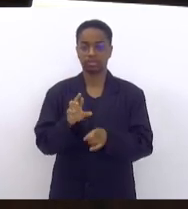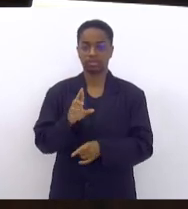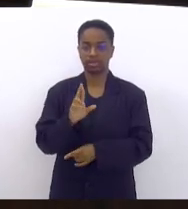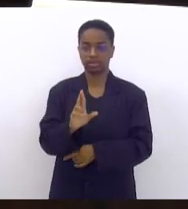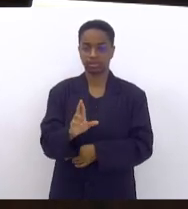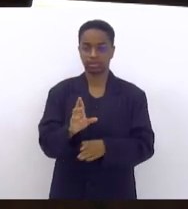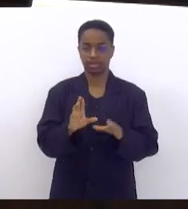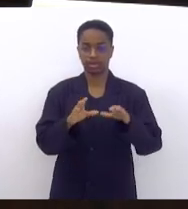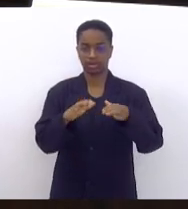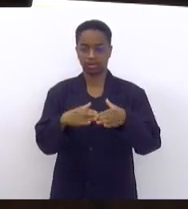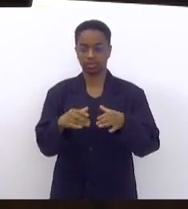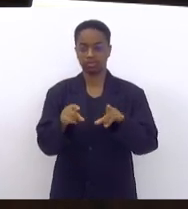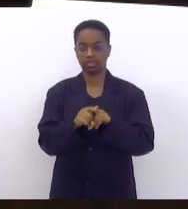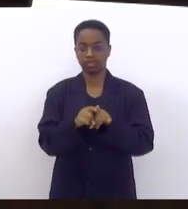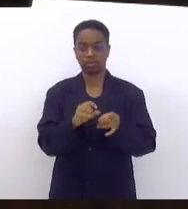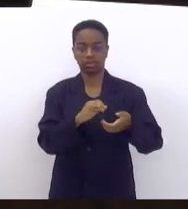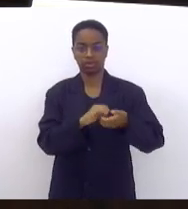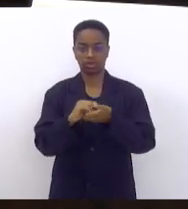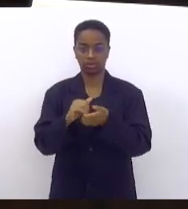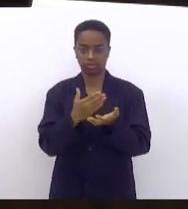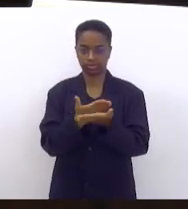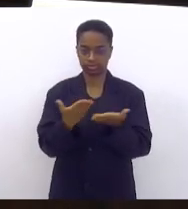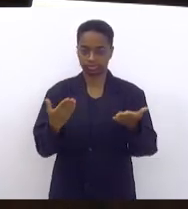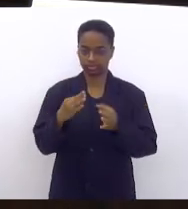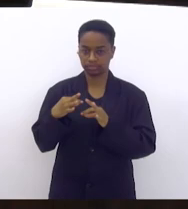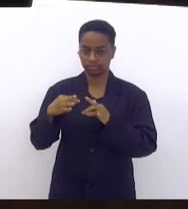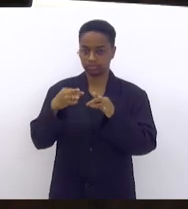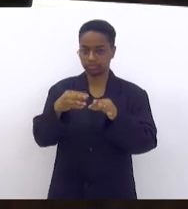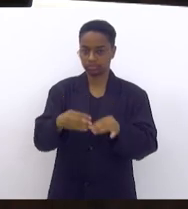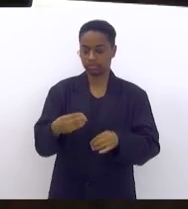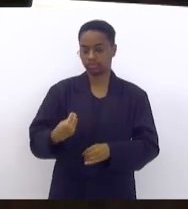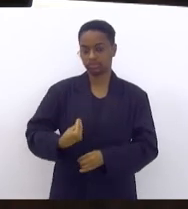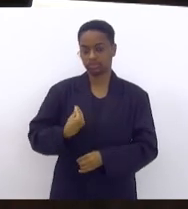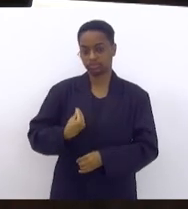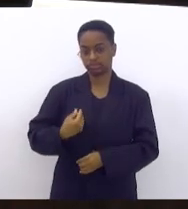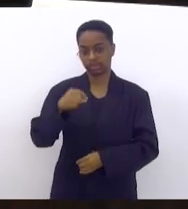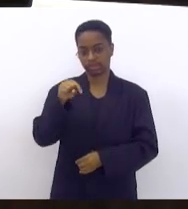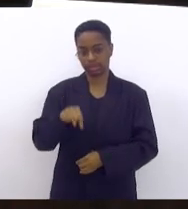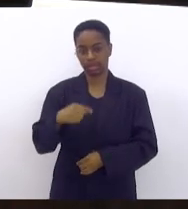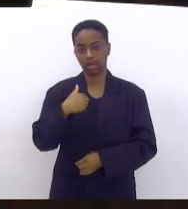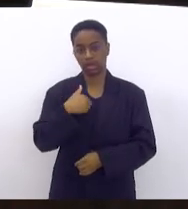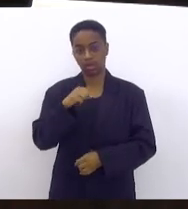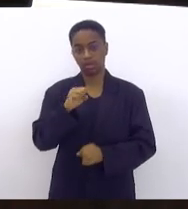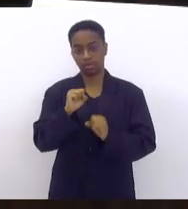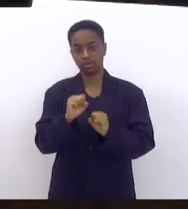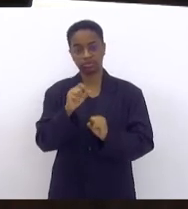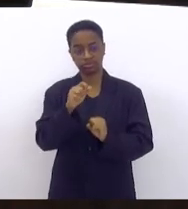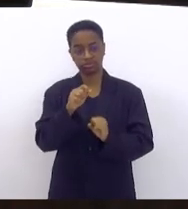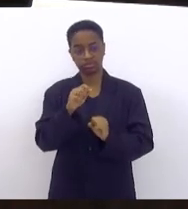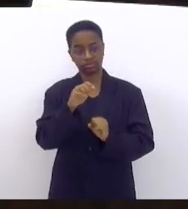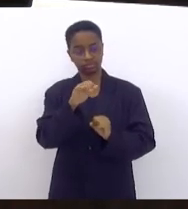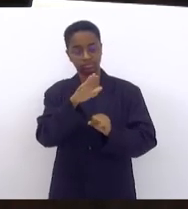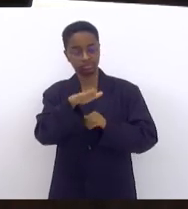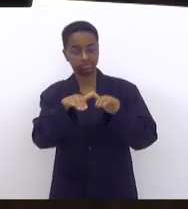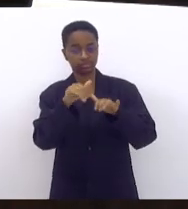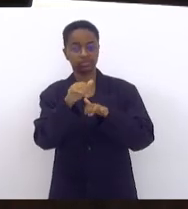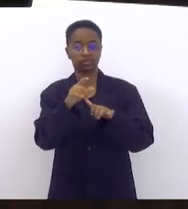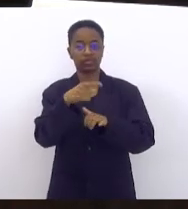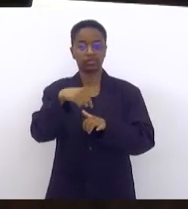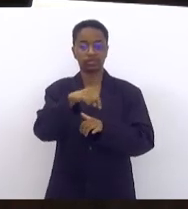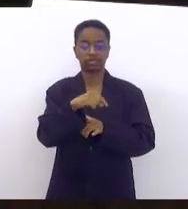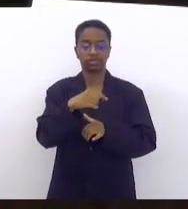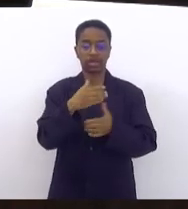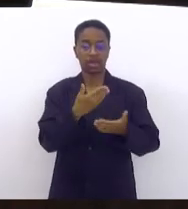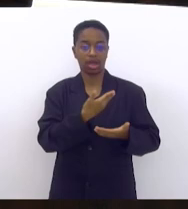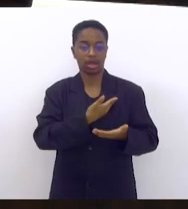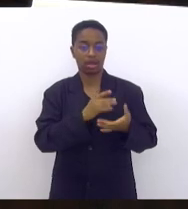ACS. Cumprimentar todos vocês aqui, né? Eu posso falar, chamá-los de companheiros, porque, apesar de estar numa